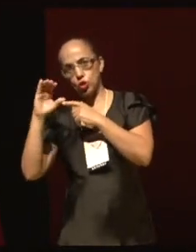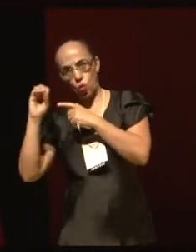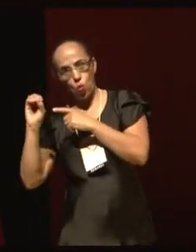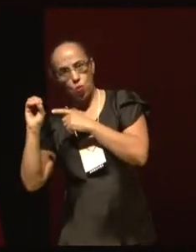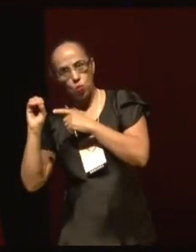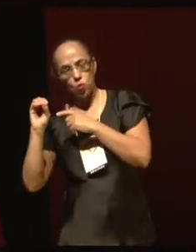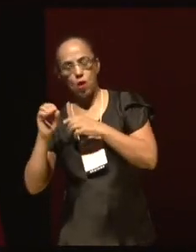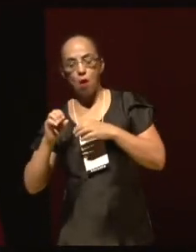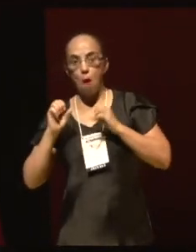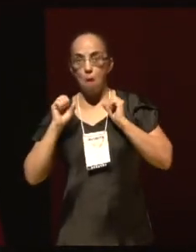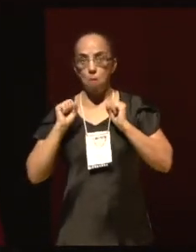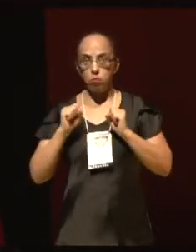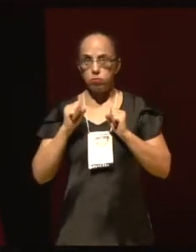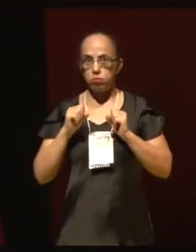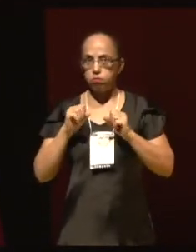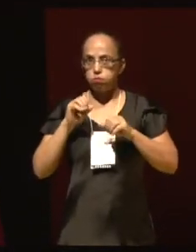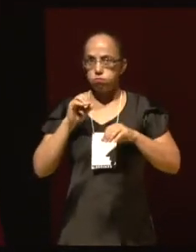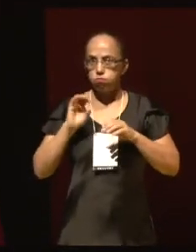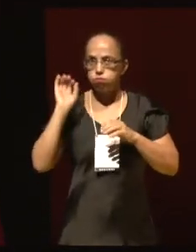desaparecer subitamente.